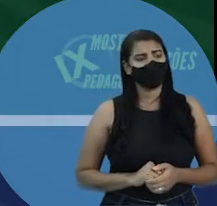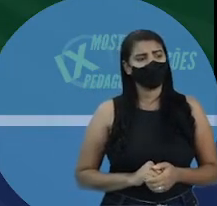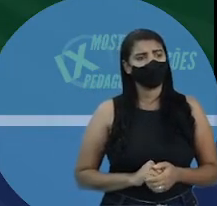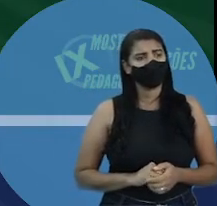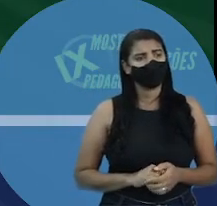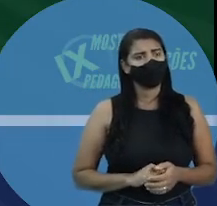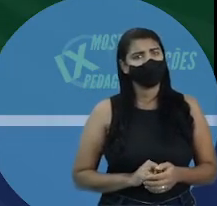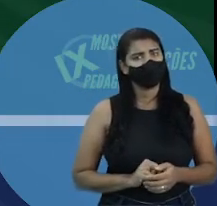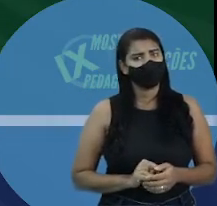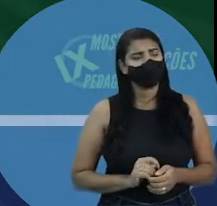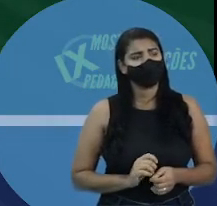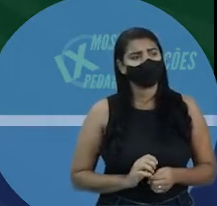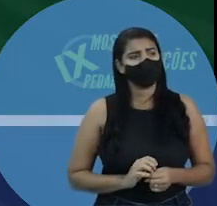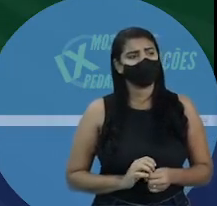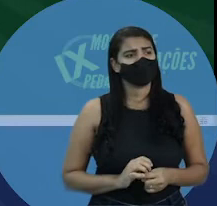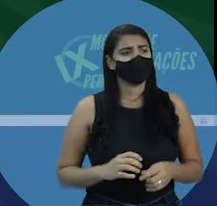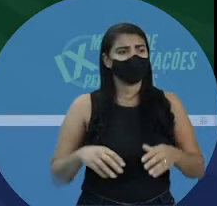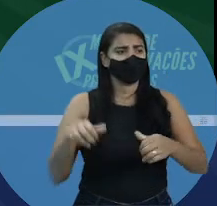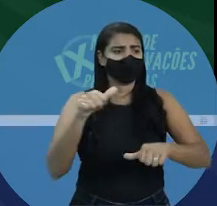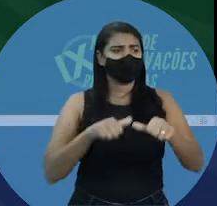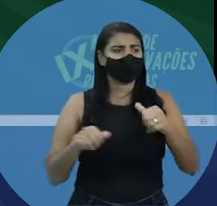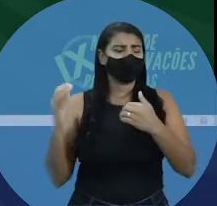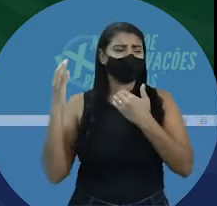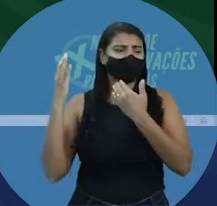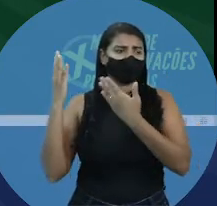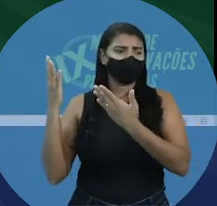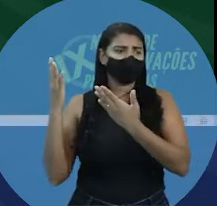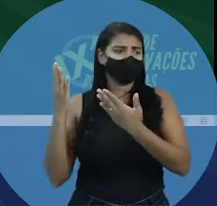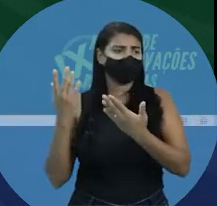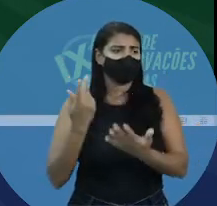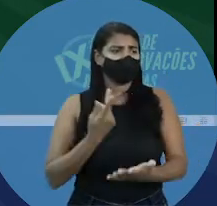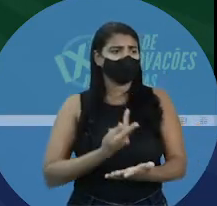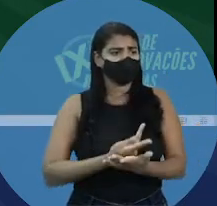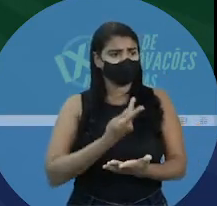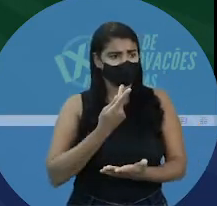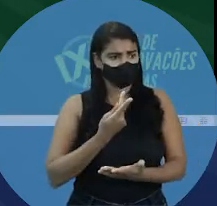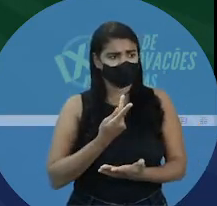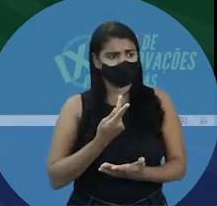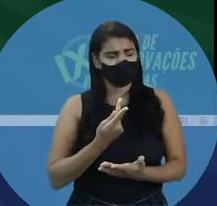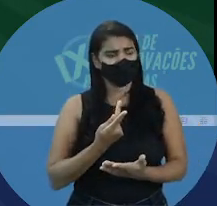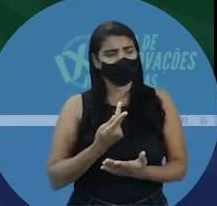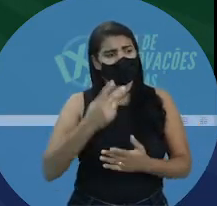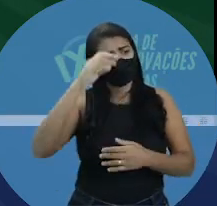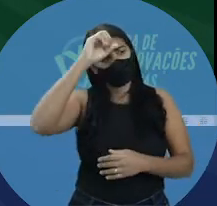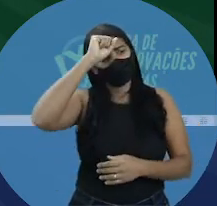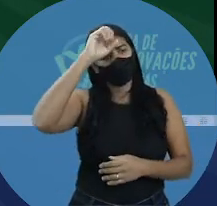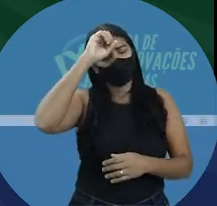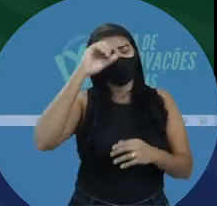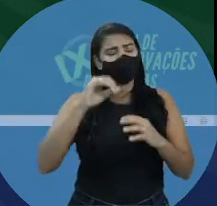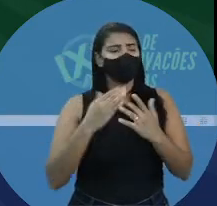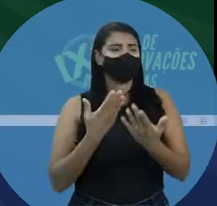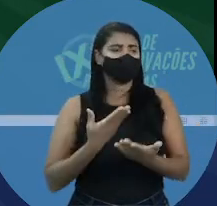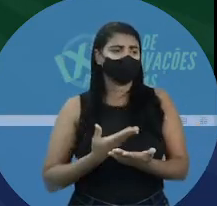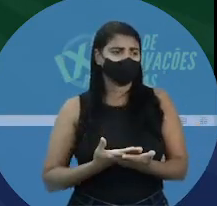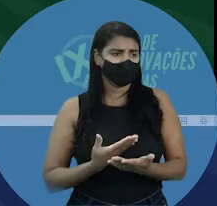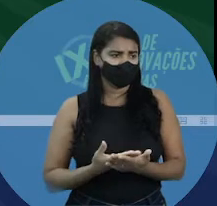Bem, na primeira etapa, que ocorreu no espaço formal de aprendizagem na escola,